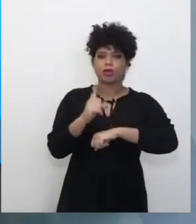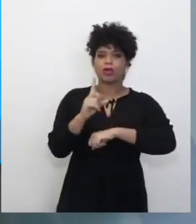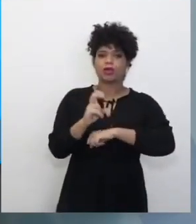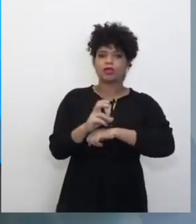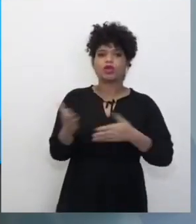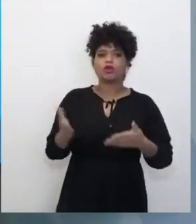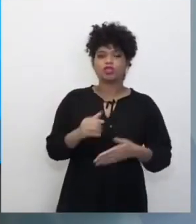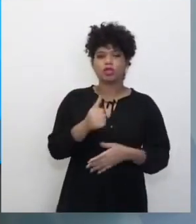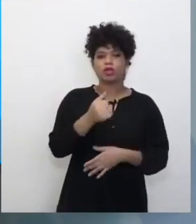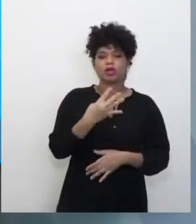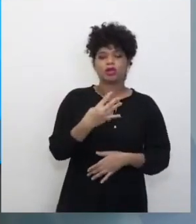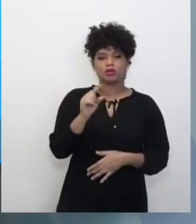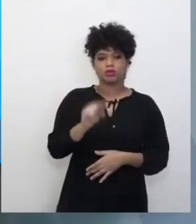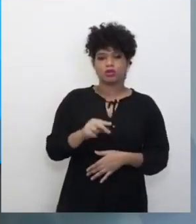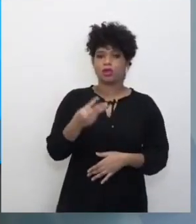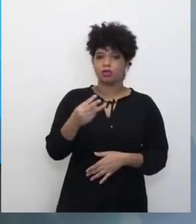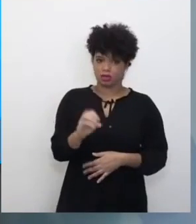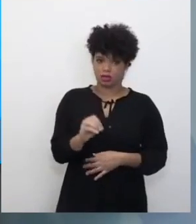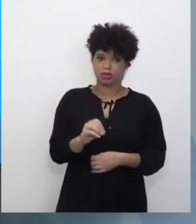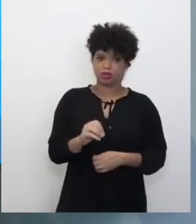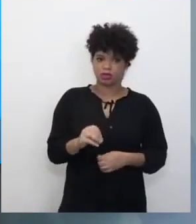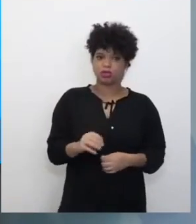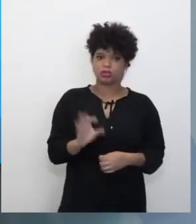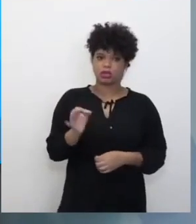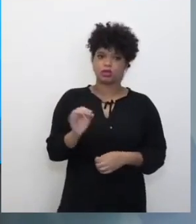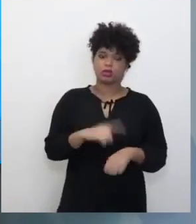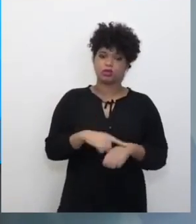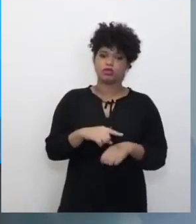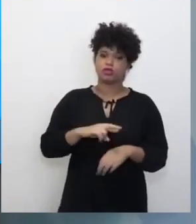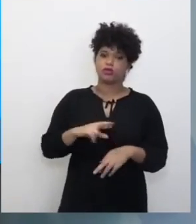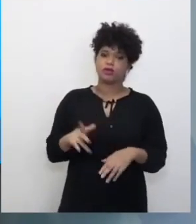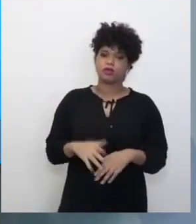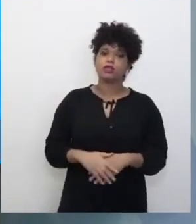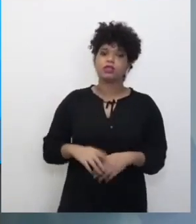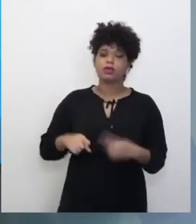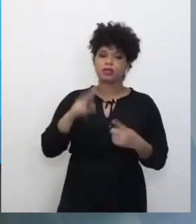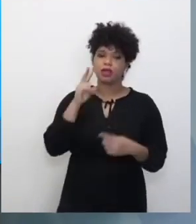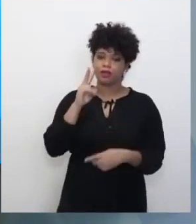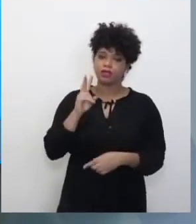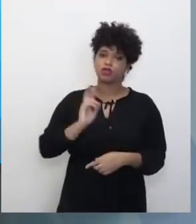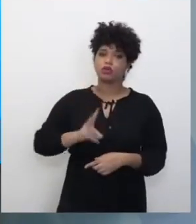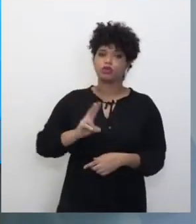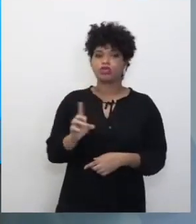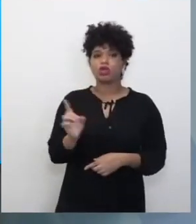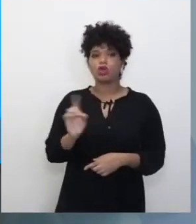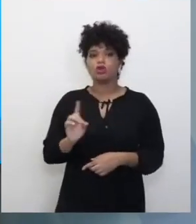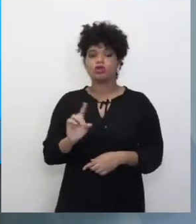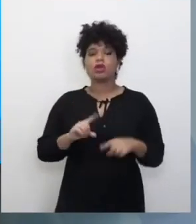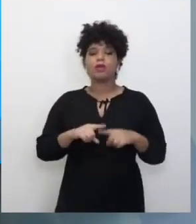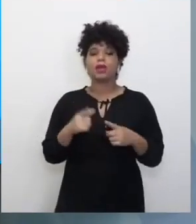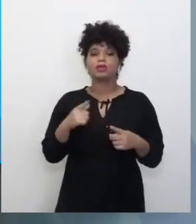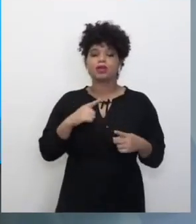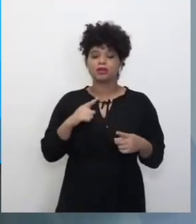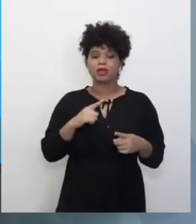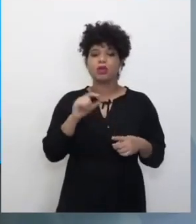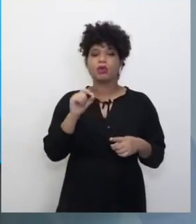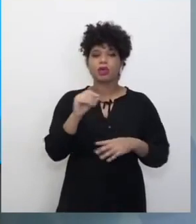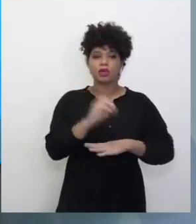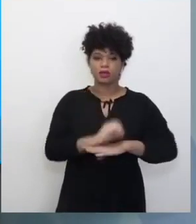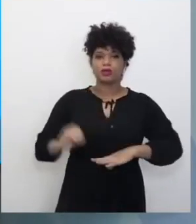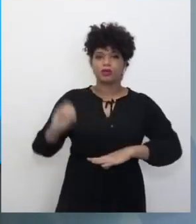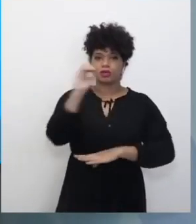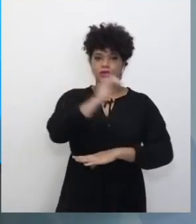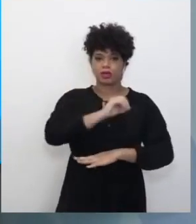às 14h30. E aí eu preciso só verificar se isso vai continuar assim, mas aí a programação está no CMSP. É